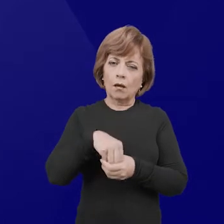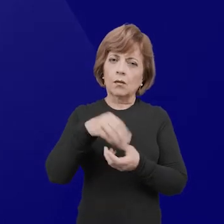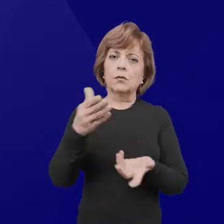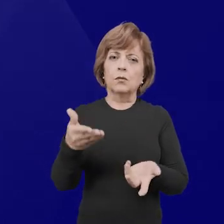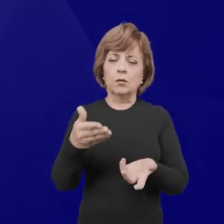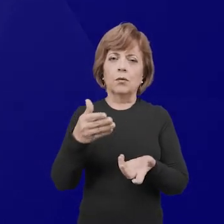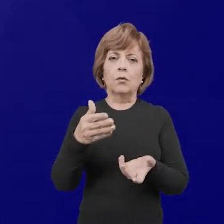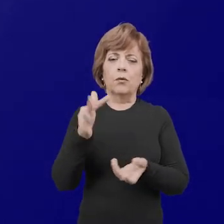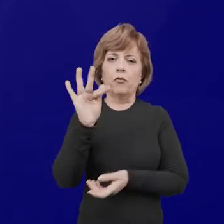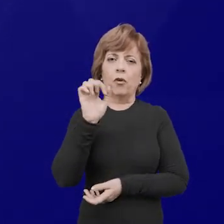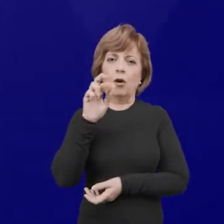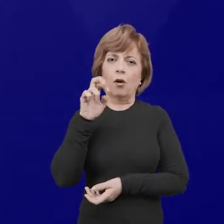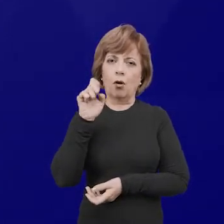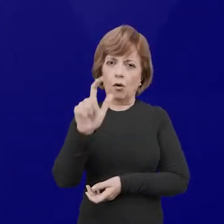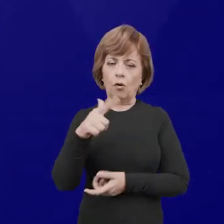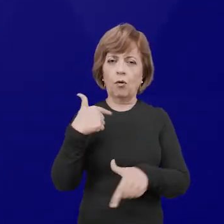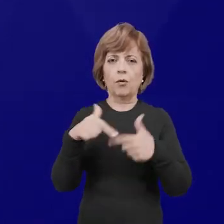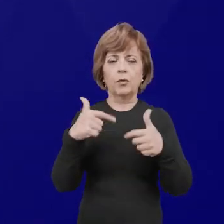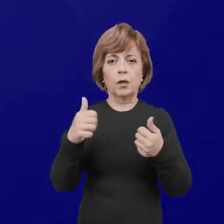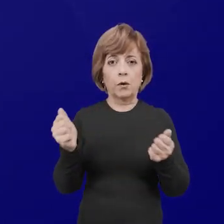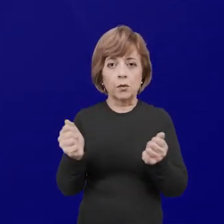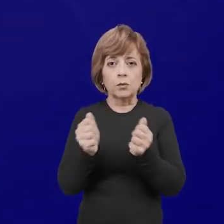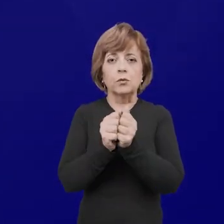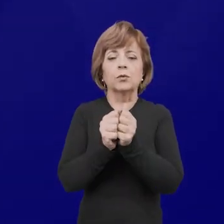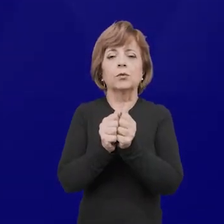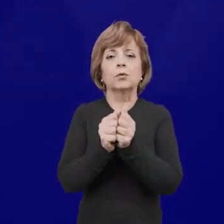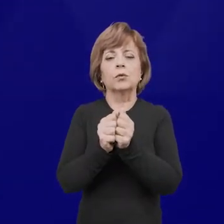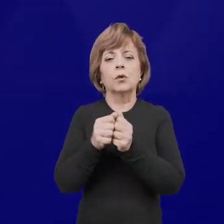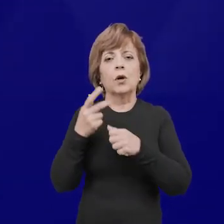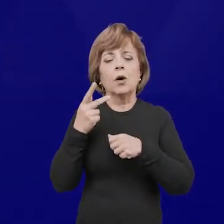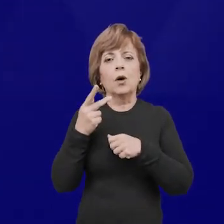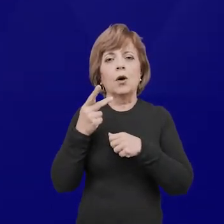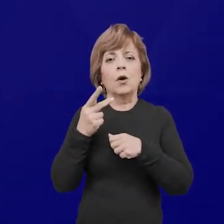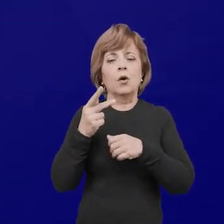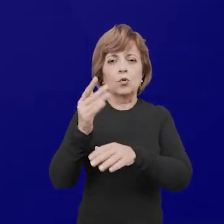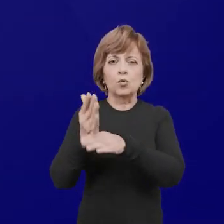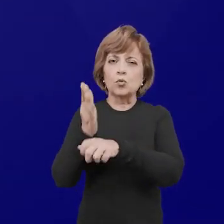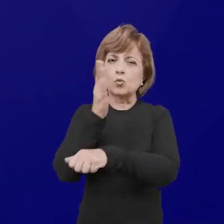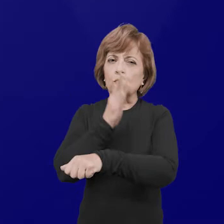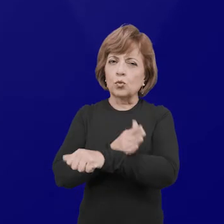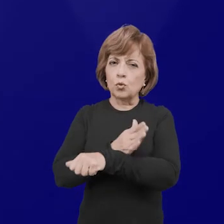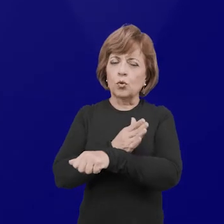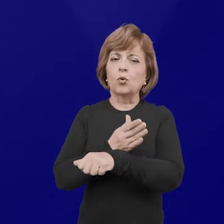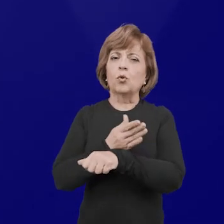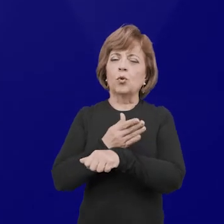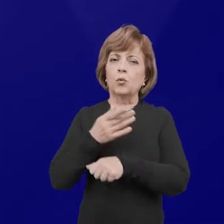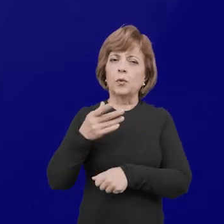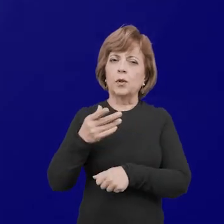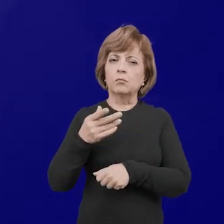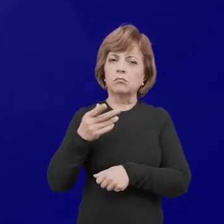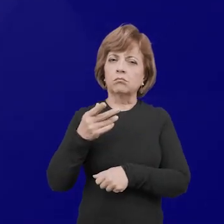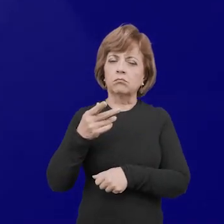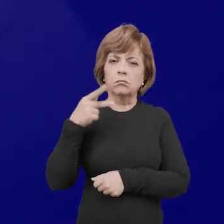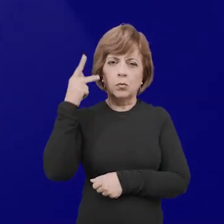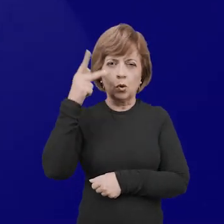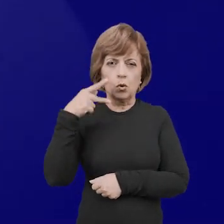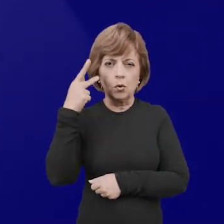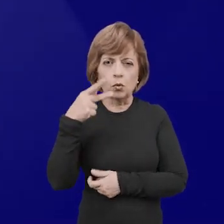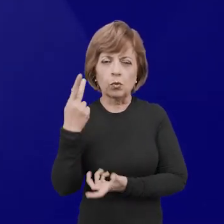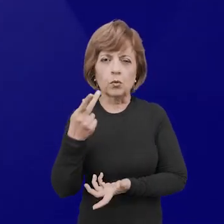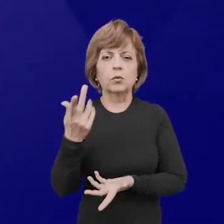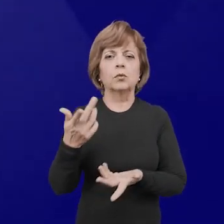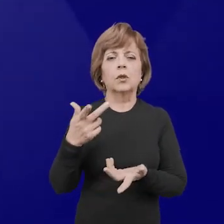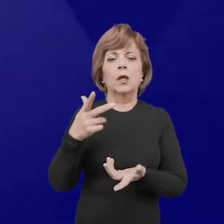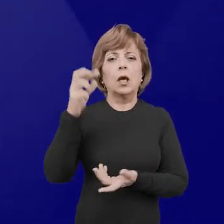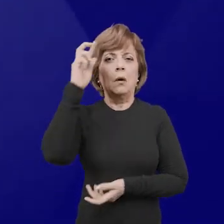trabalha muito próximo da Subprocuradoria de Planejamento Estratégico para pensar o que seria os resultados esperados